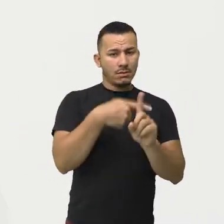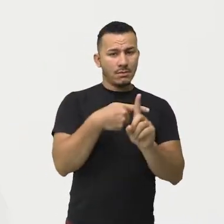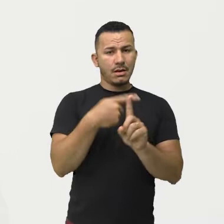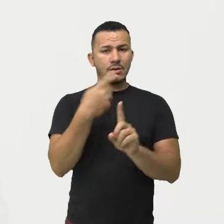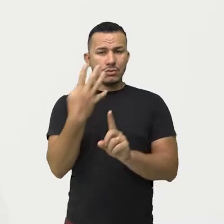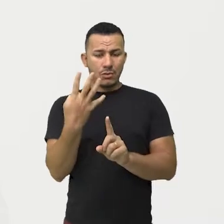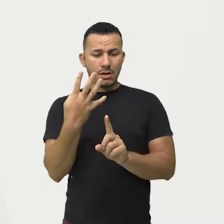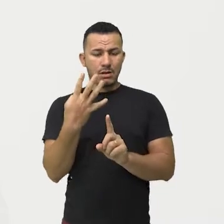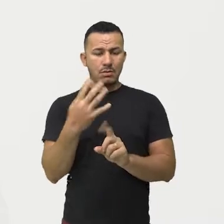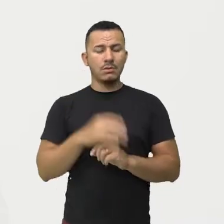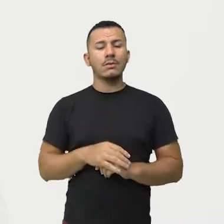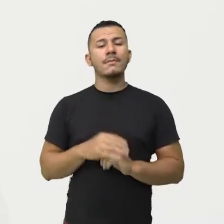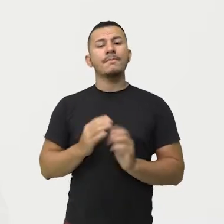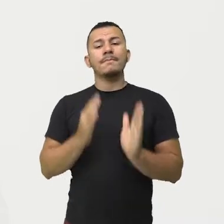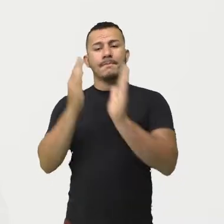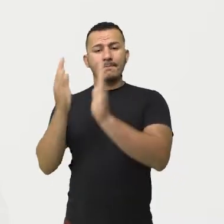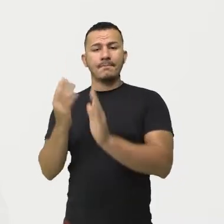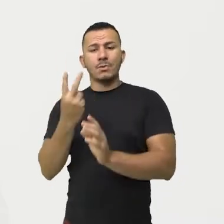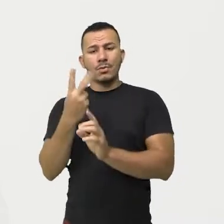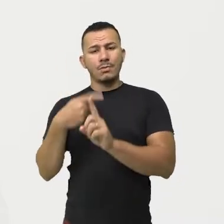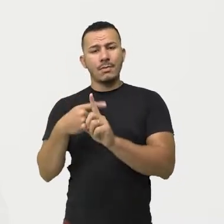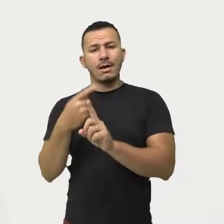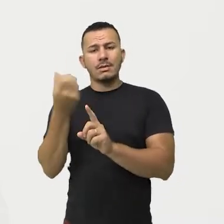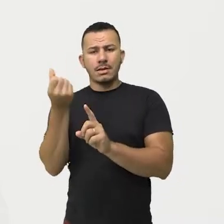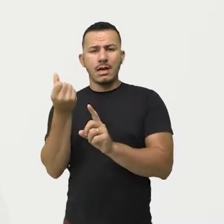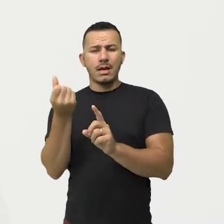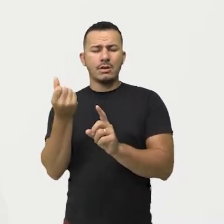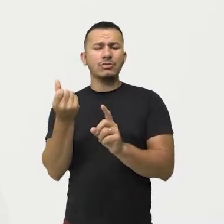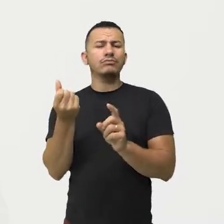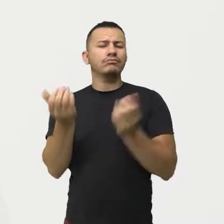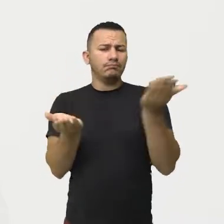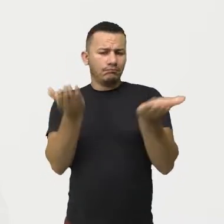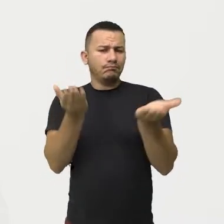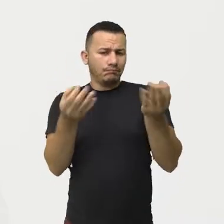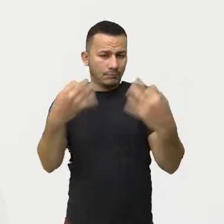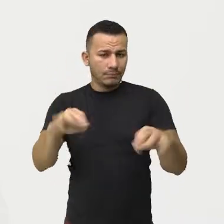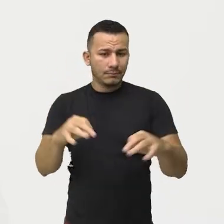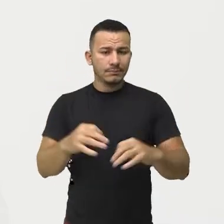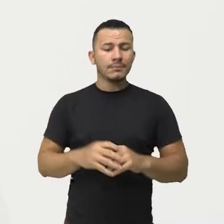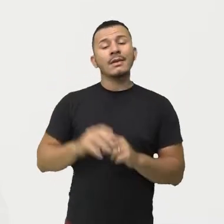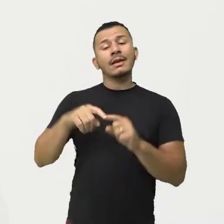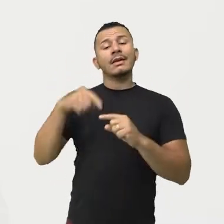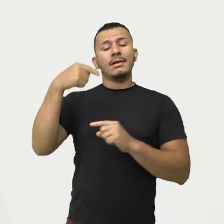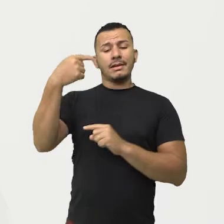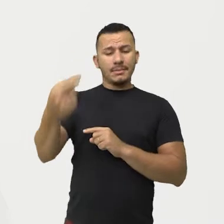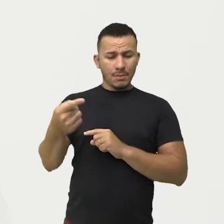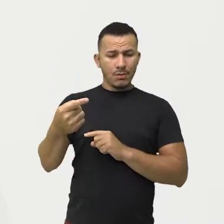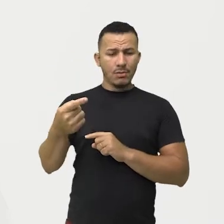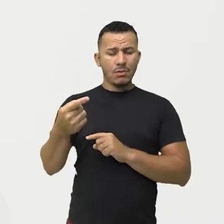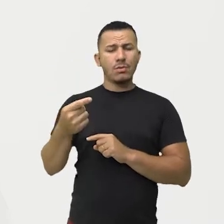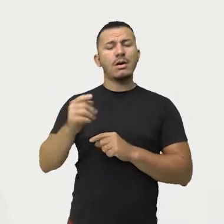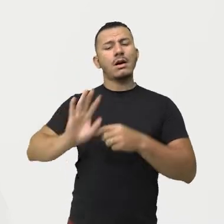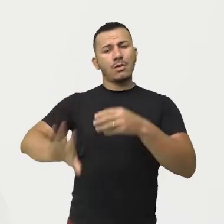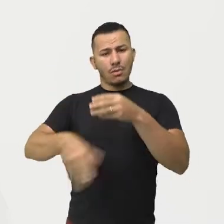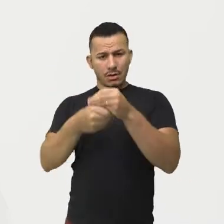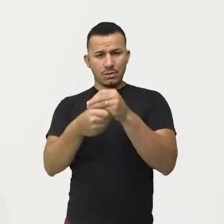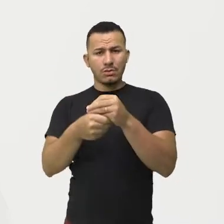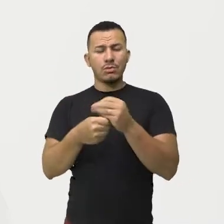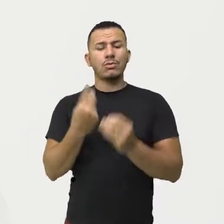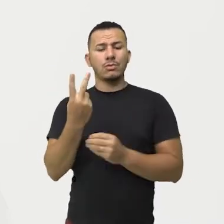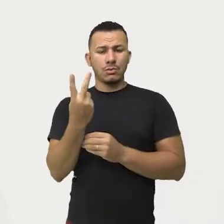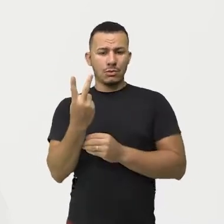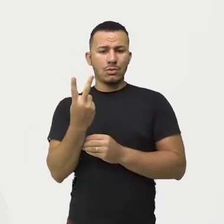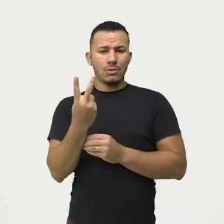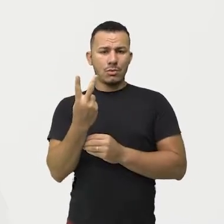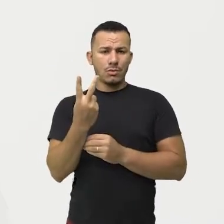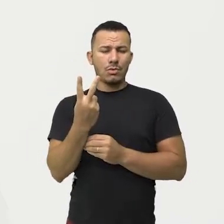E do outro lado, 2 mais 6. Equilíbrio? Perfeito. Show. O que foi feito? Foi acrescentado 2 do